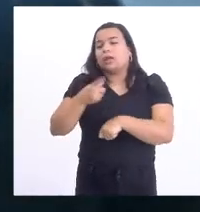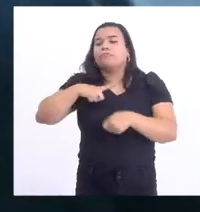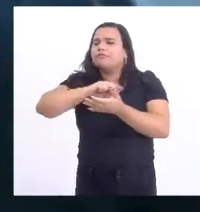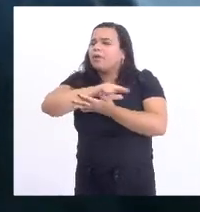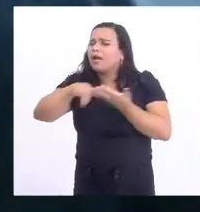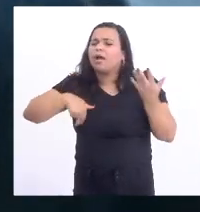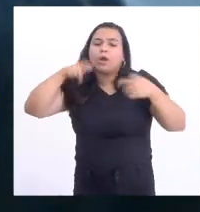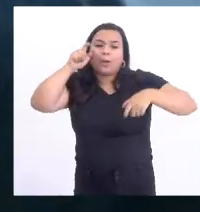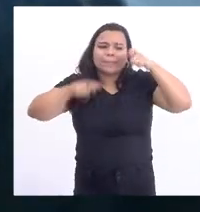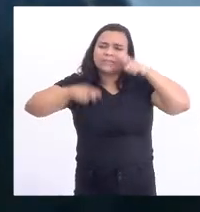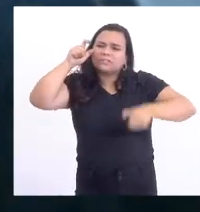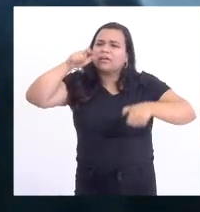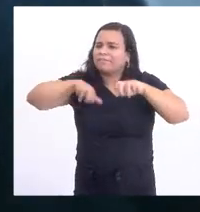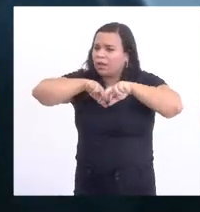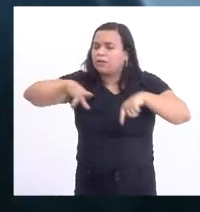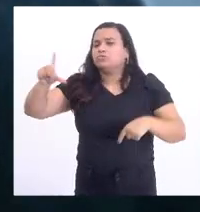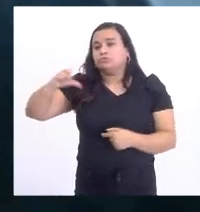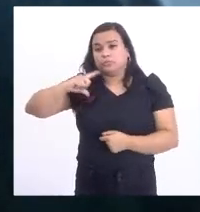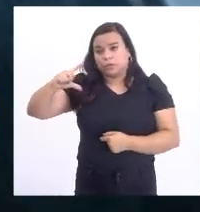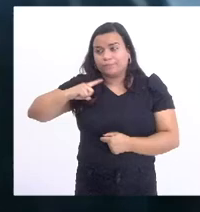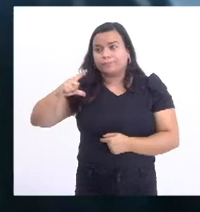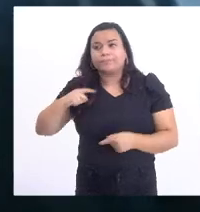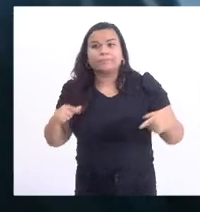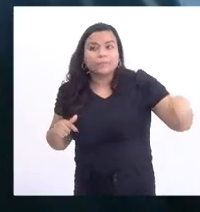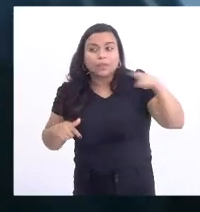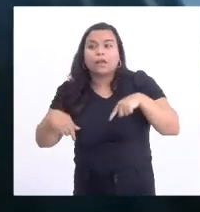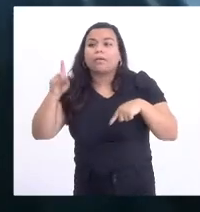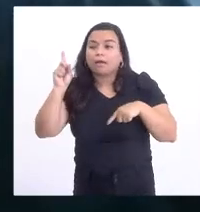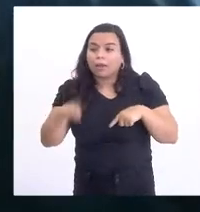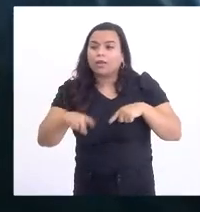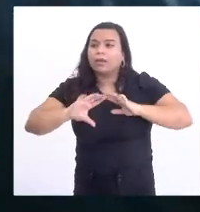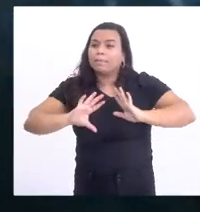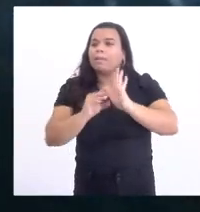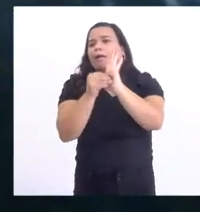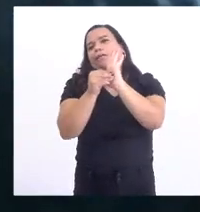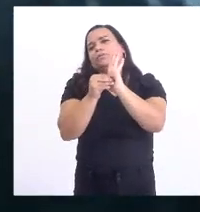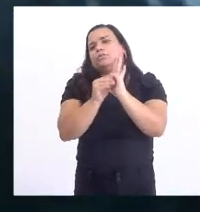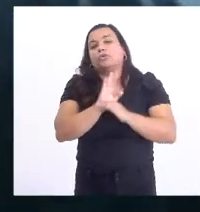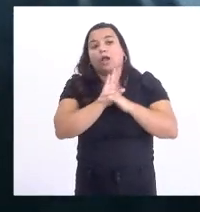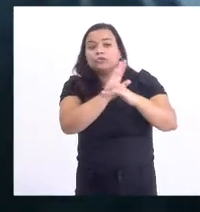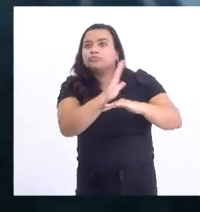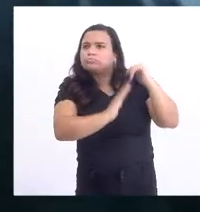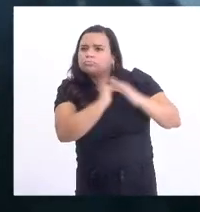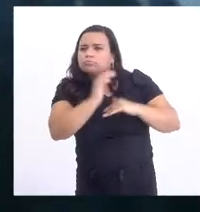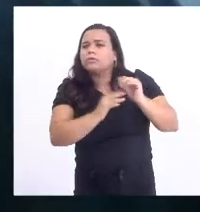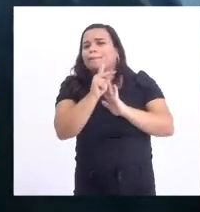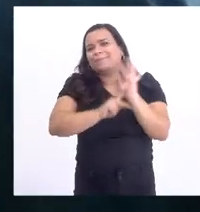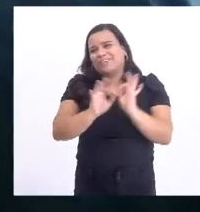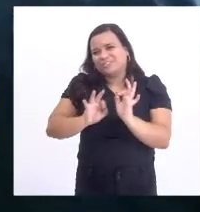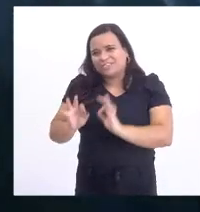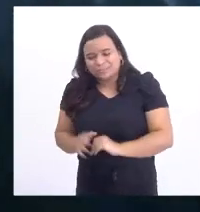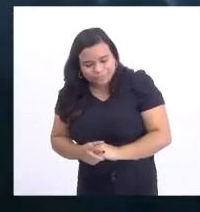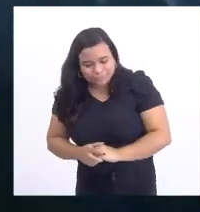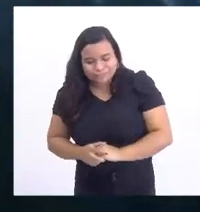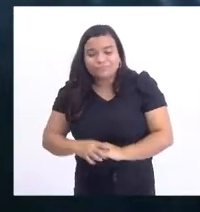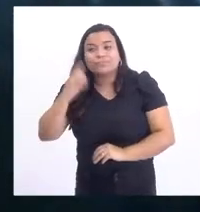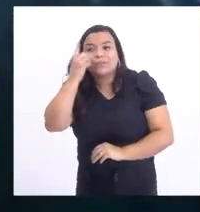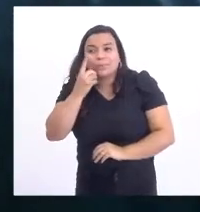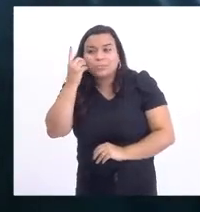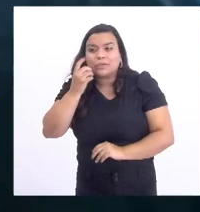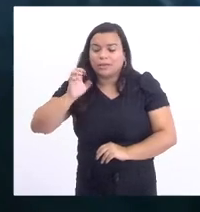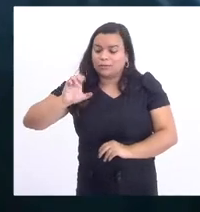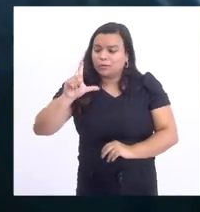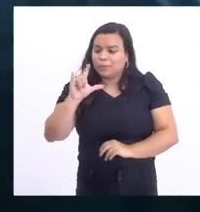E essas observações são emendas que aperfeiçoam o projeto. O deputado